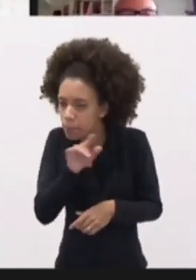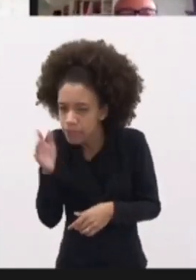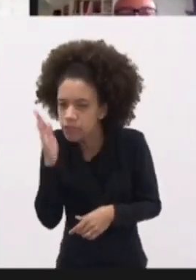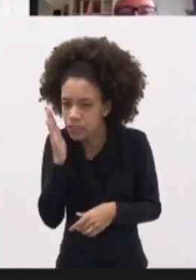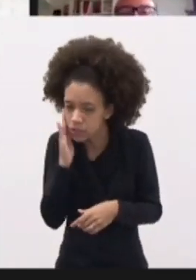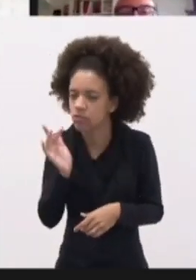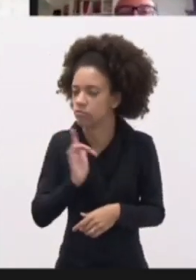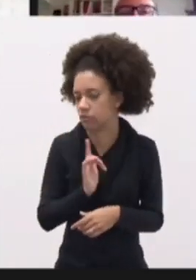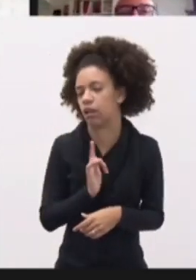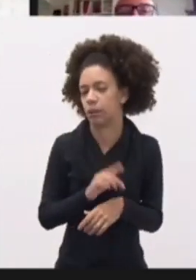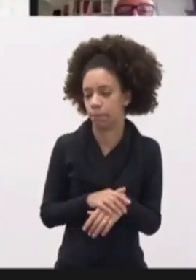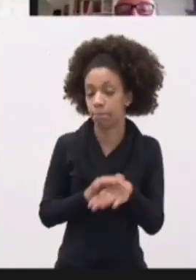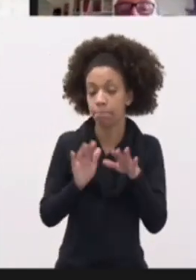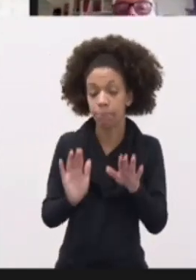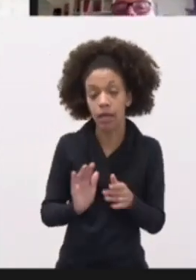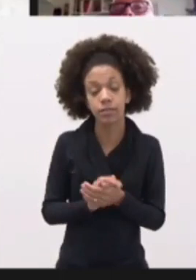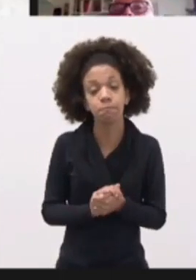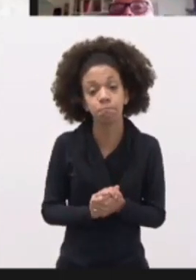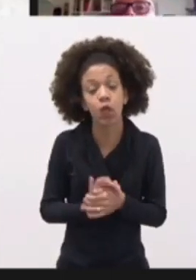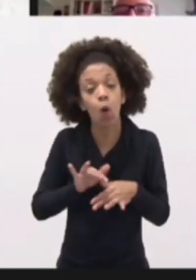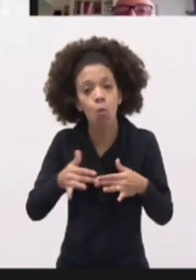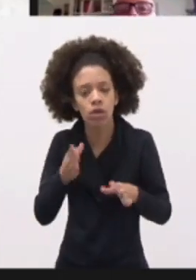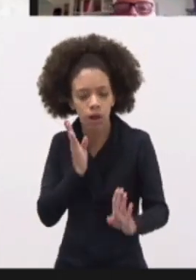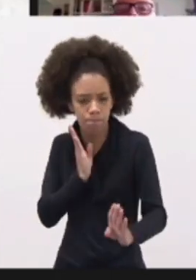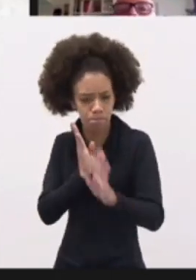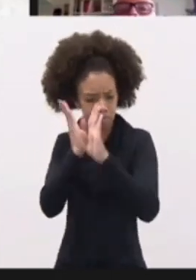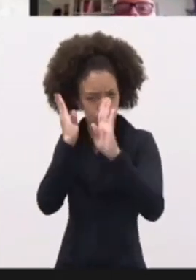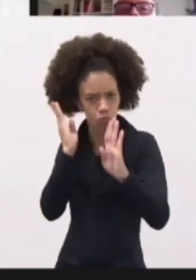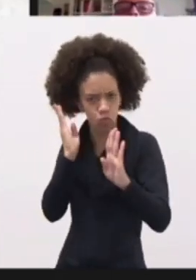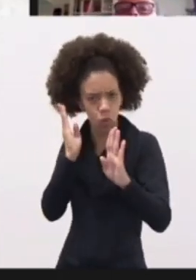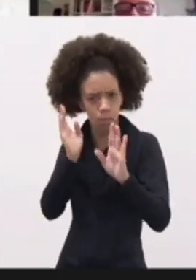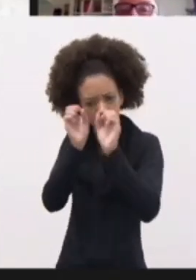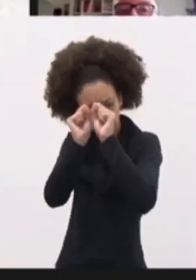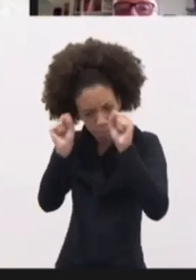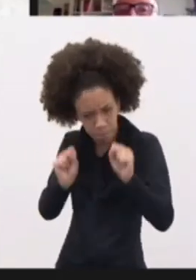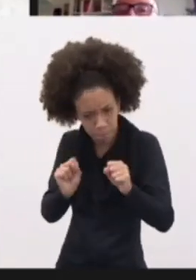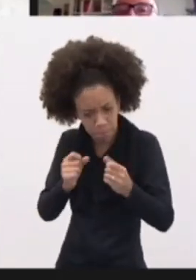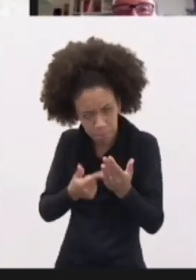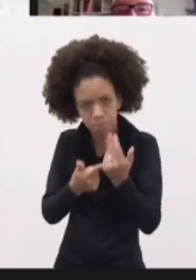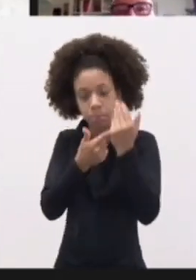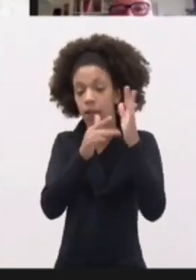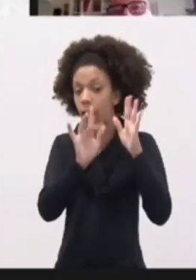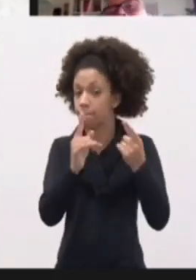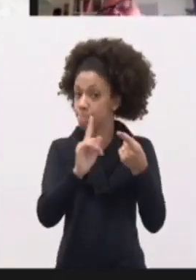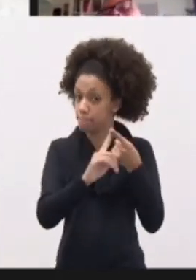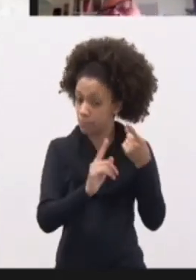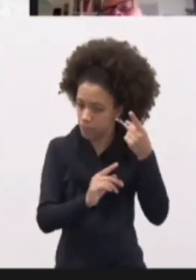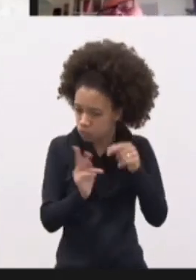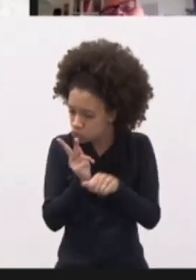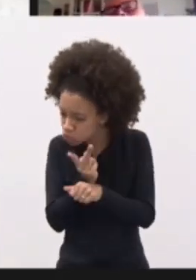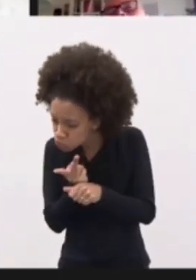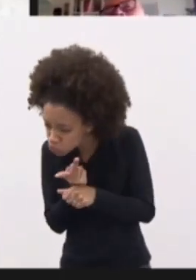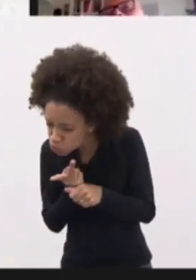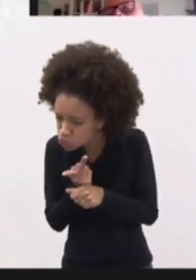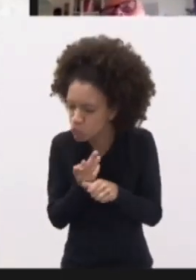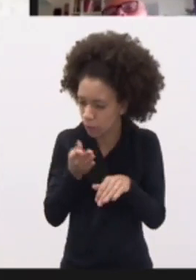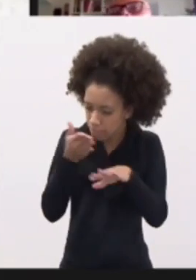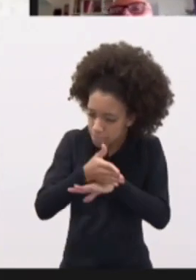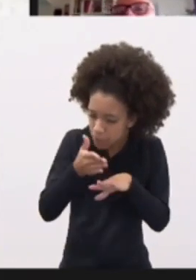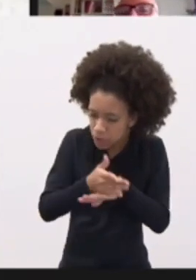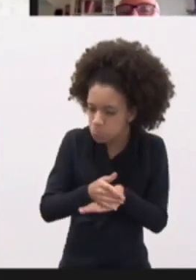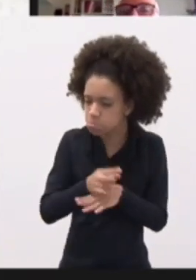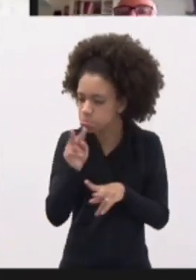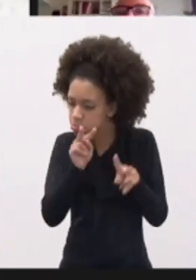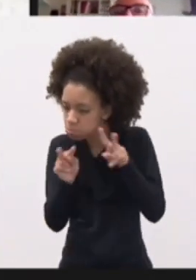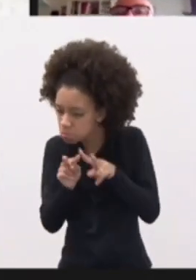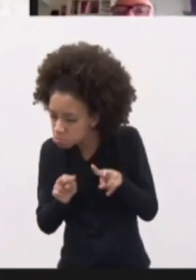existem. E quando ela descobre esse site, ela primeiro checa a confiabilidade dele, né? Ela entra lá, vê